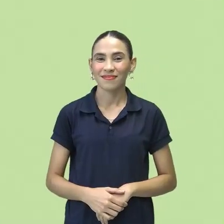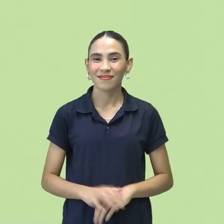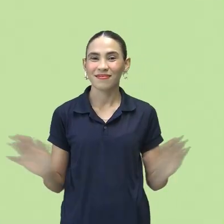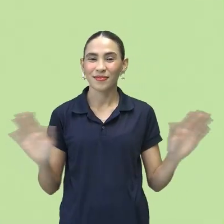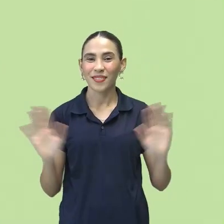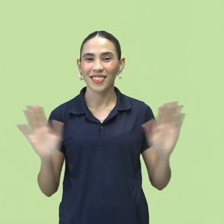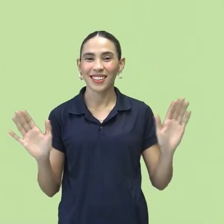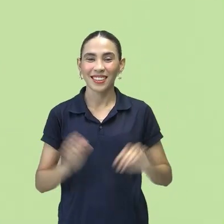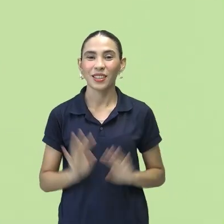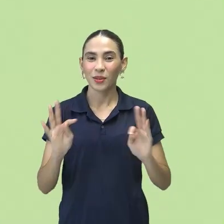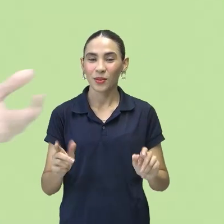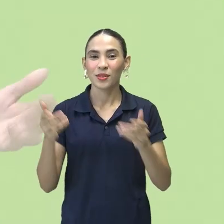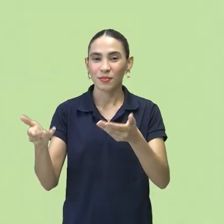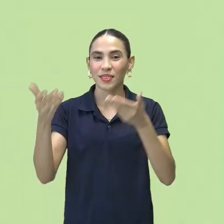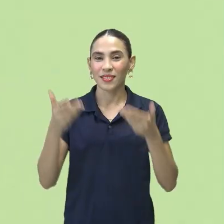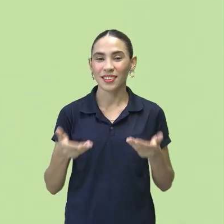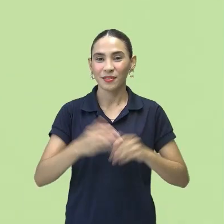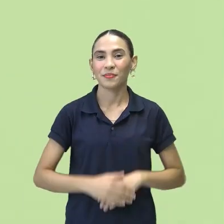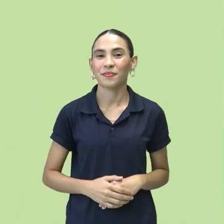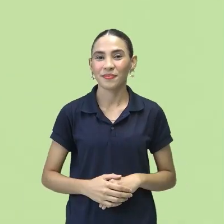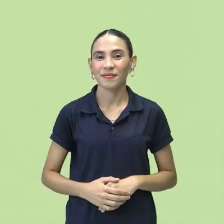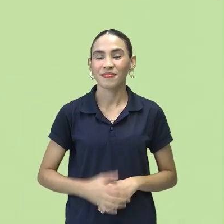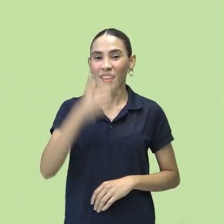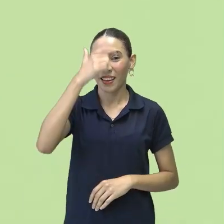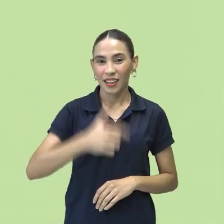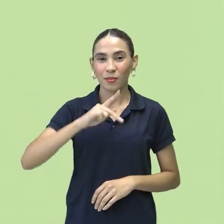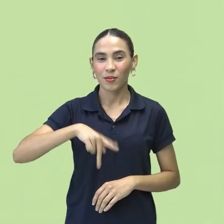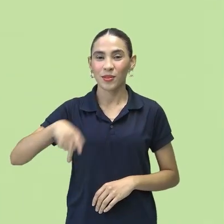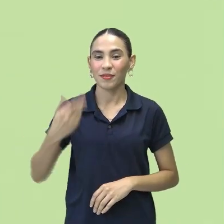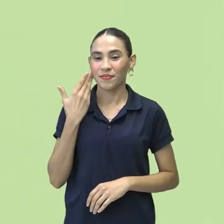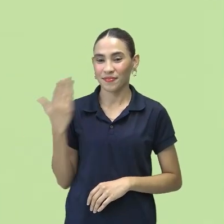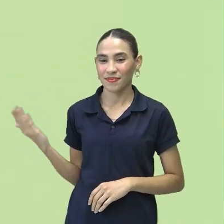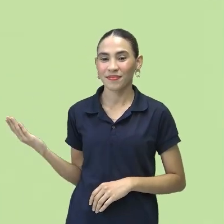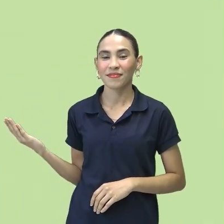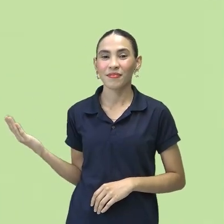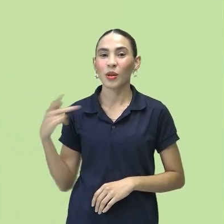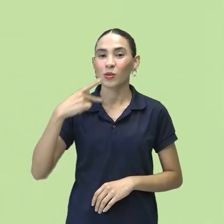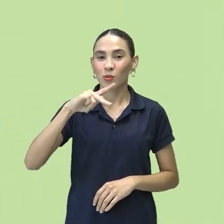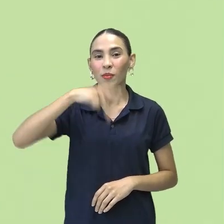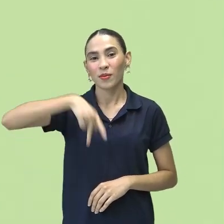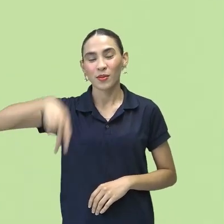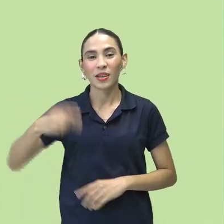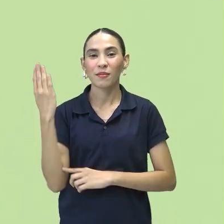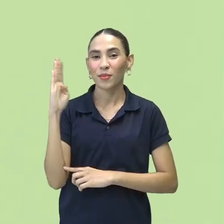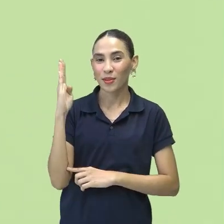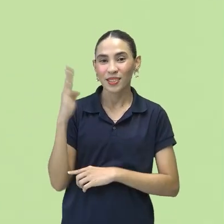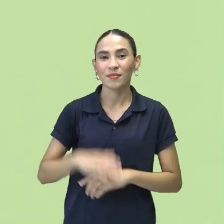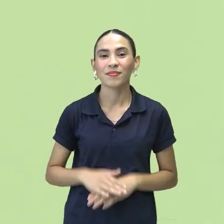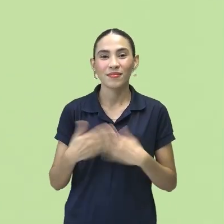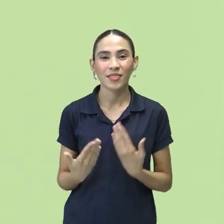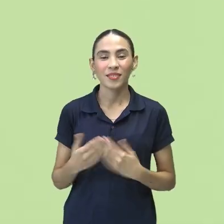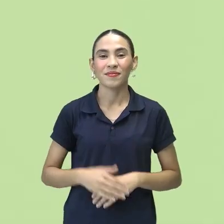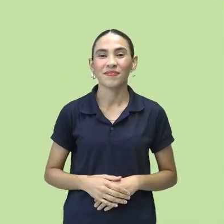Olá, como vão todos? Sejam muito bem-vindos. Eu sou a professora Cristiane Oliveira, sua professora de Biologia, e